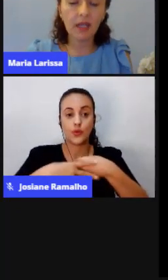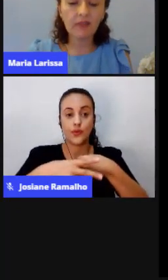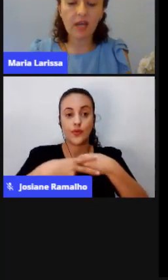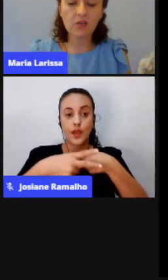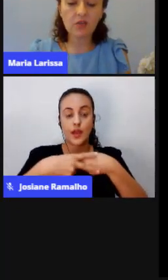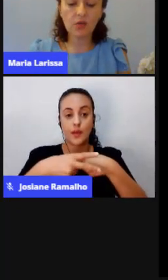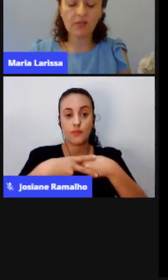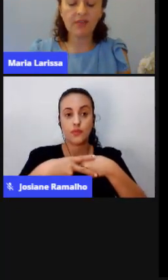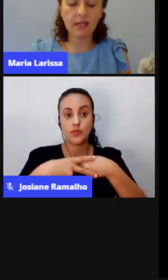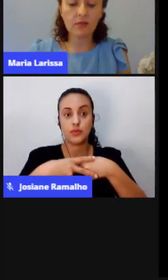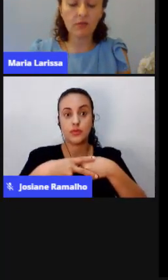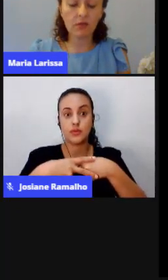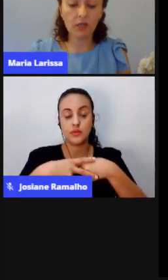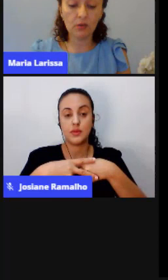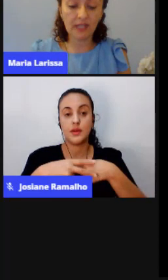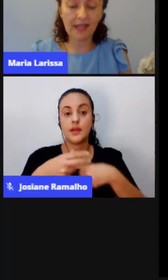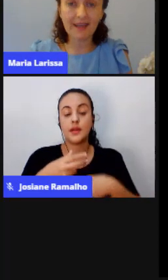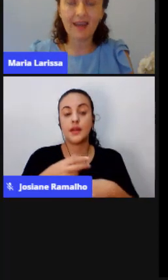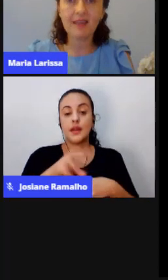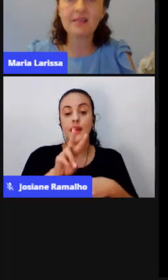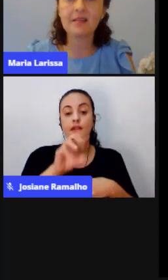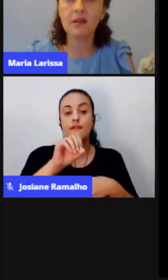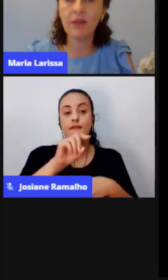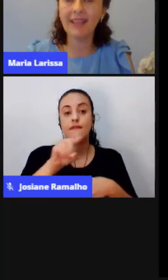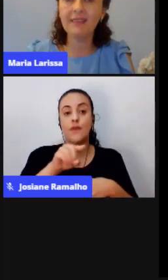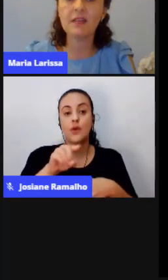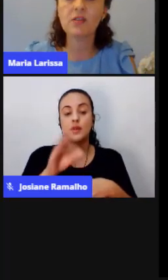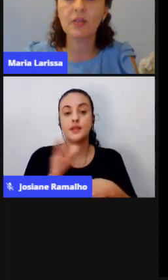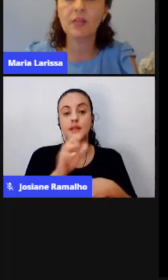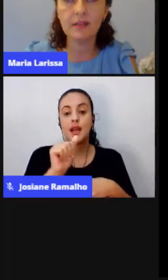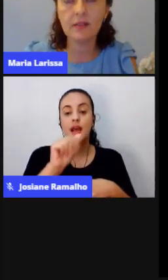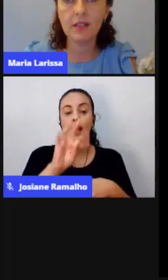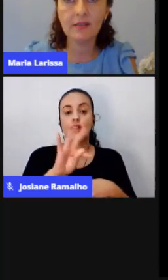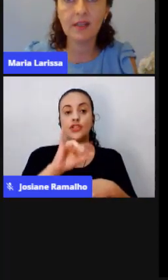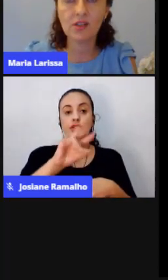ativa também faz com que o aluno tenha aquela ação, a